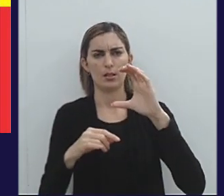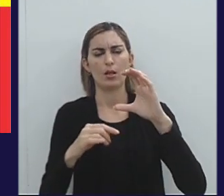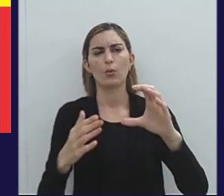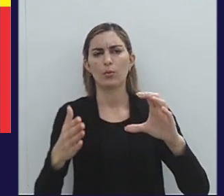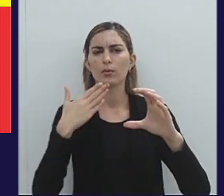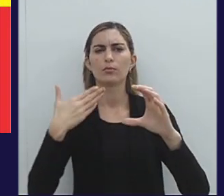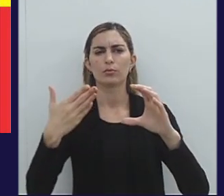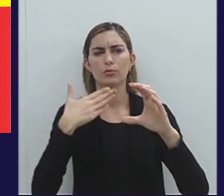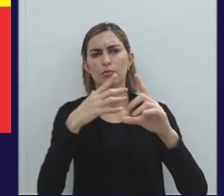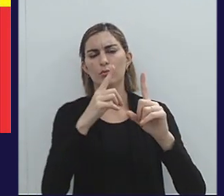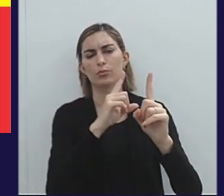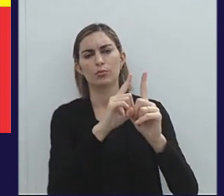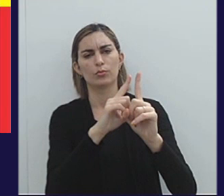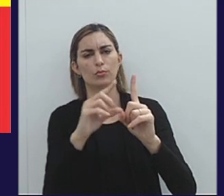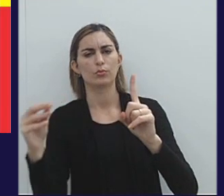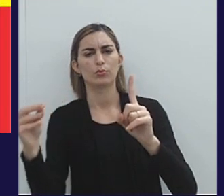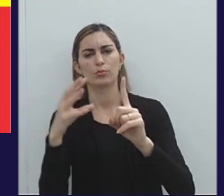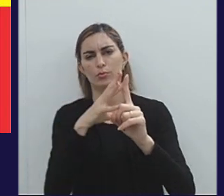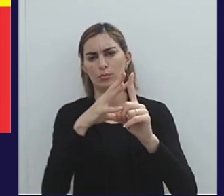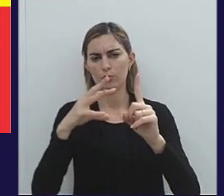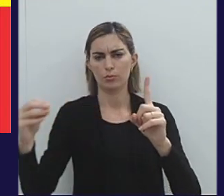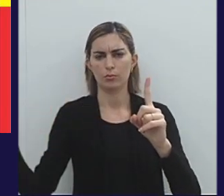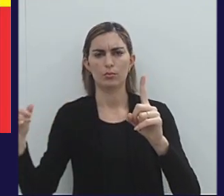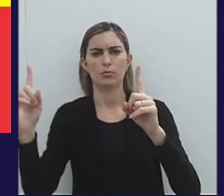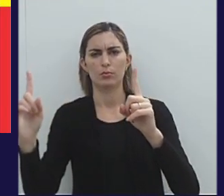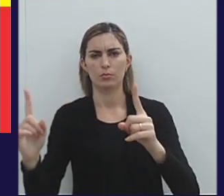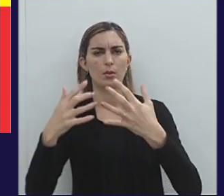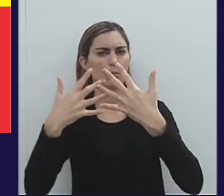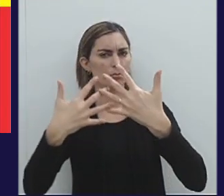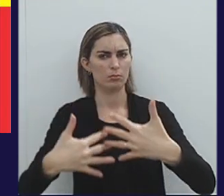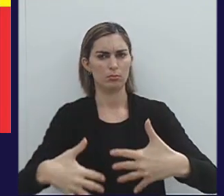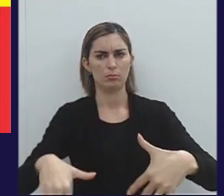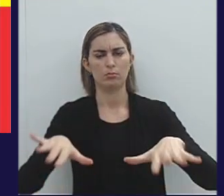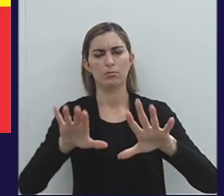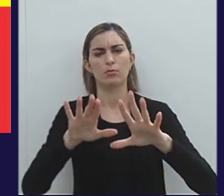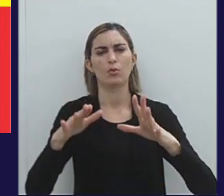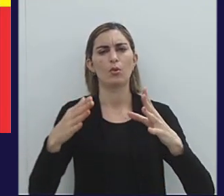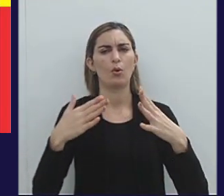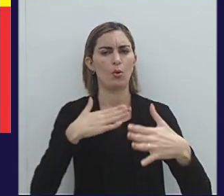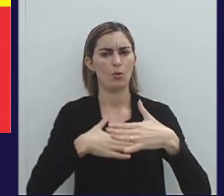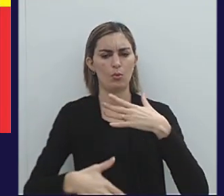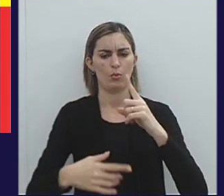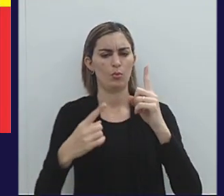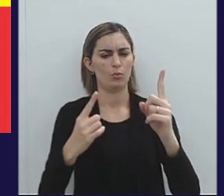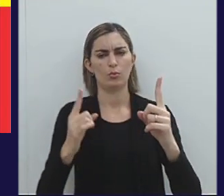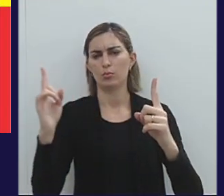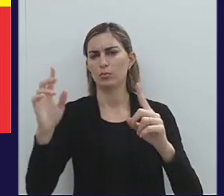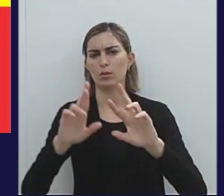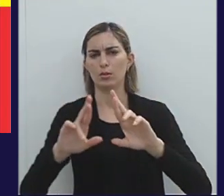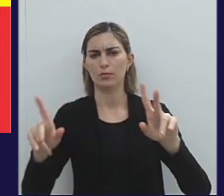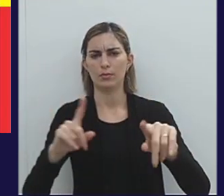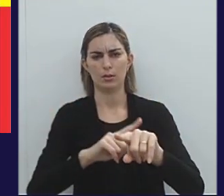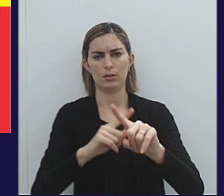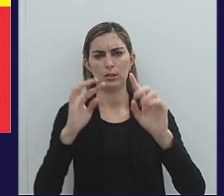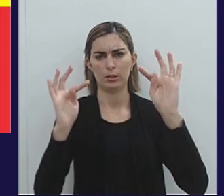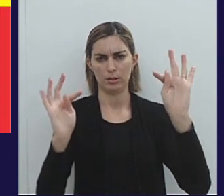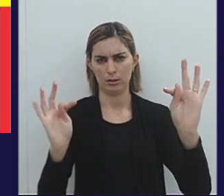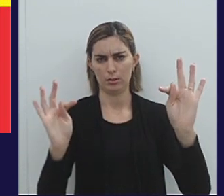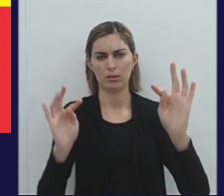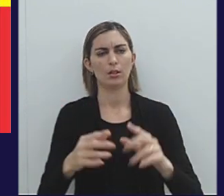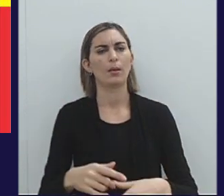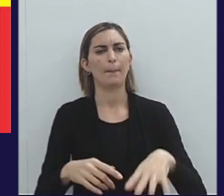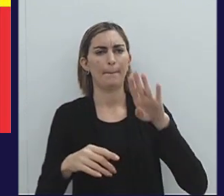C, o calor ele é transferido espontaneamente entre corpos de diferentes